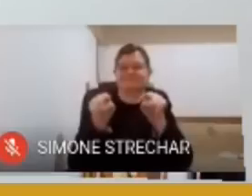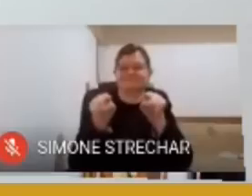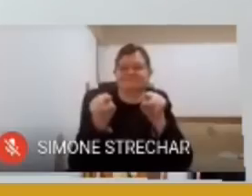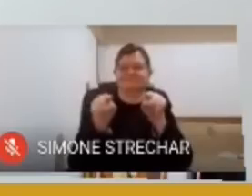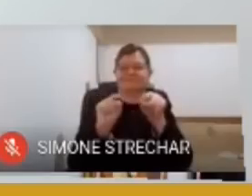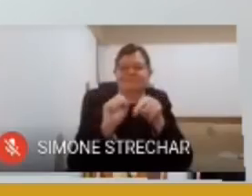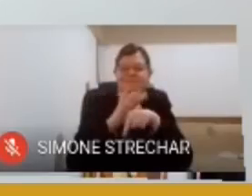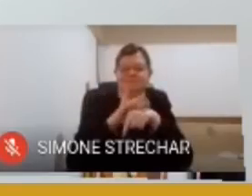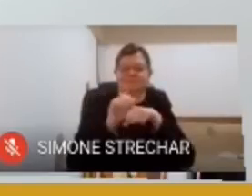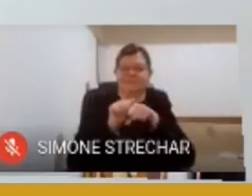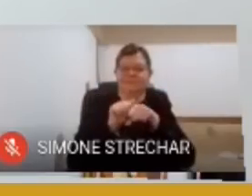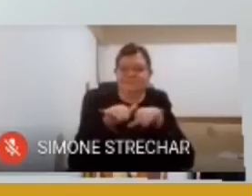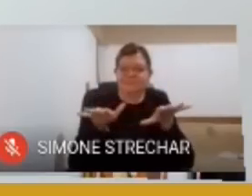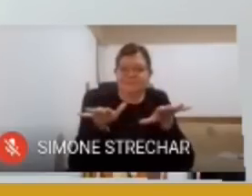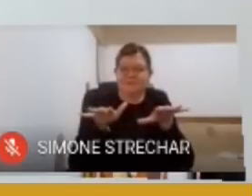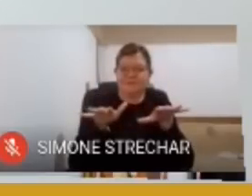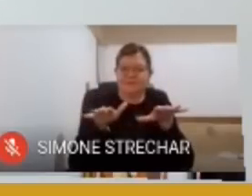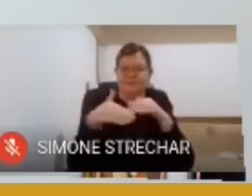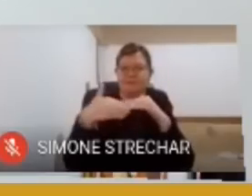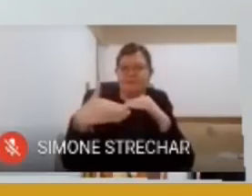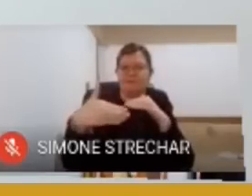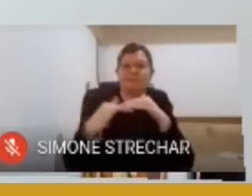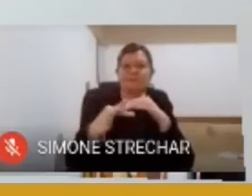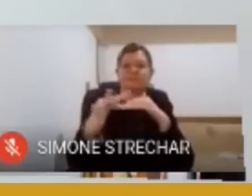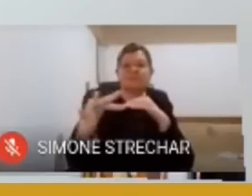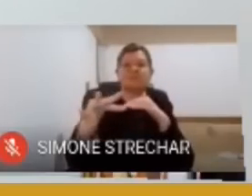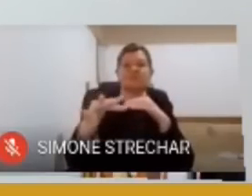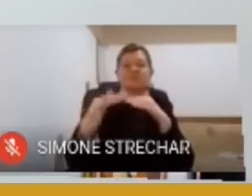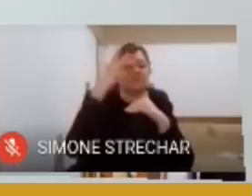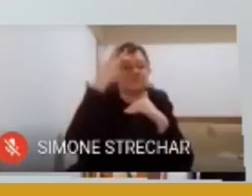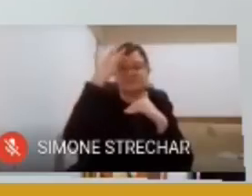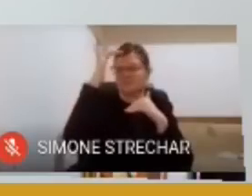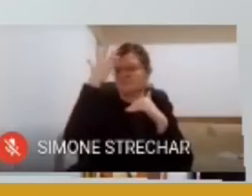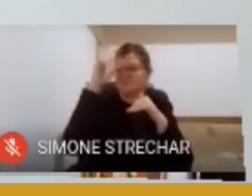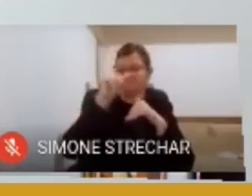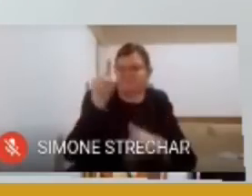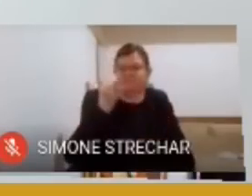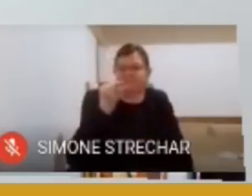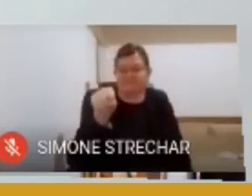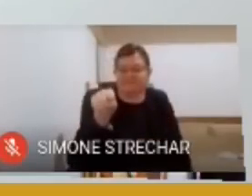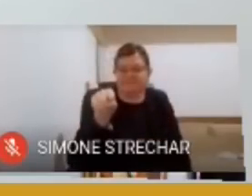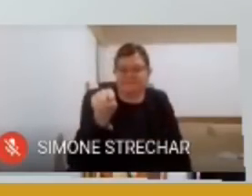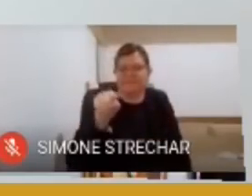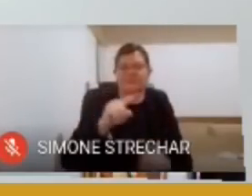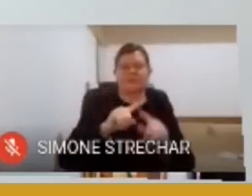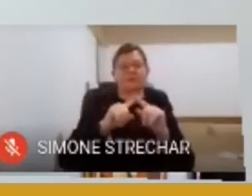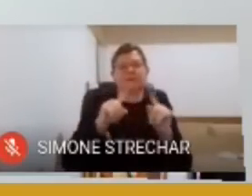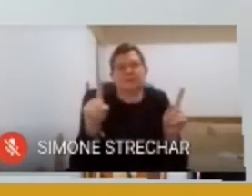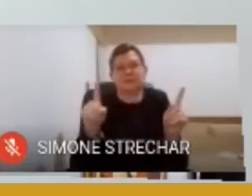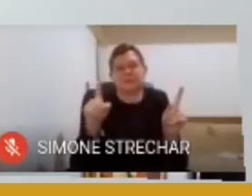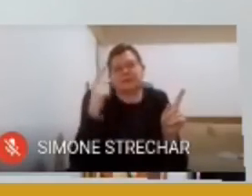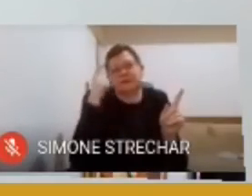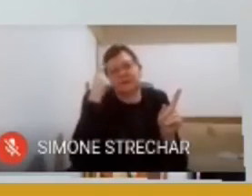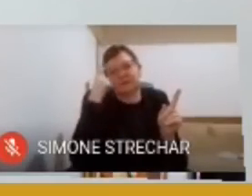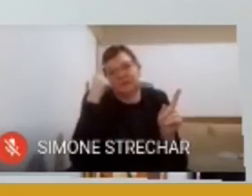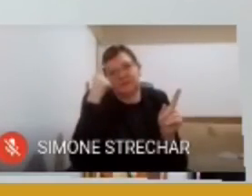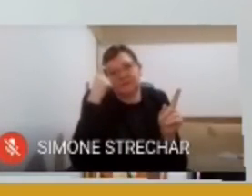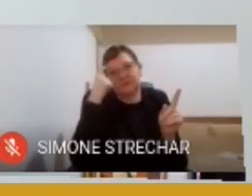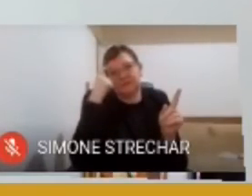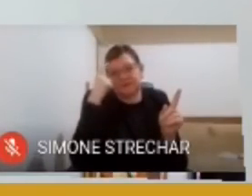Tá melhor? Tá. Melhorou? Melhorou. Tá. Conforme você mesmo disse, é tudo